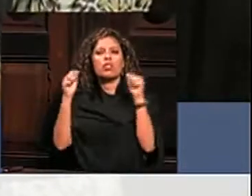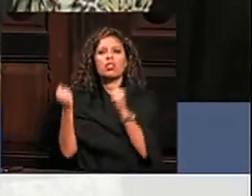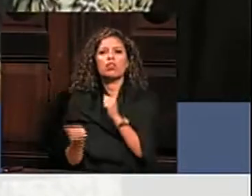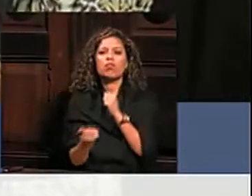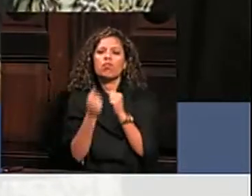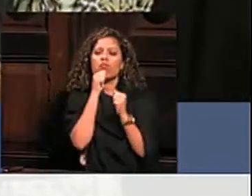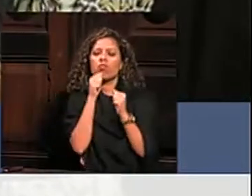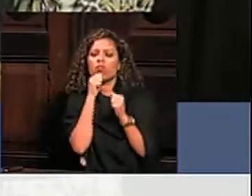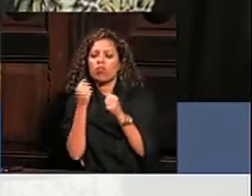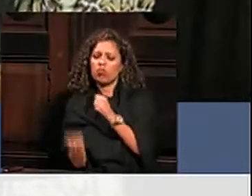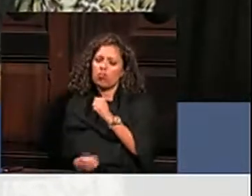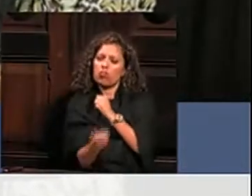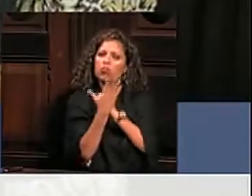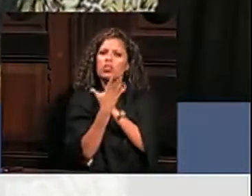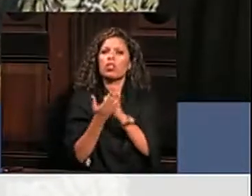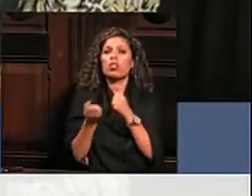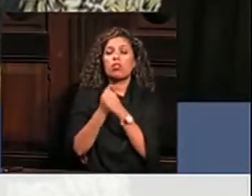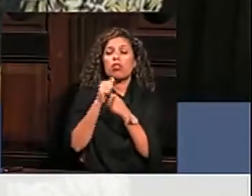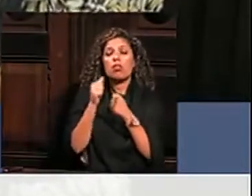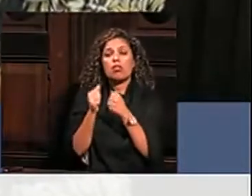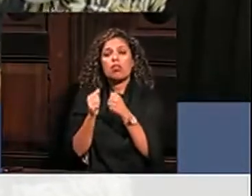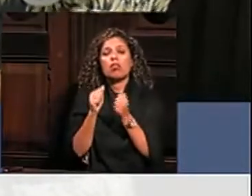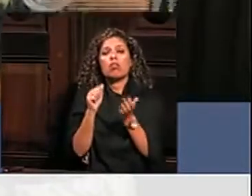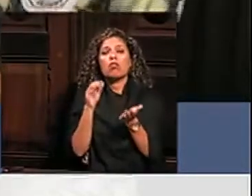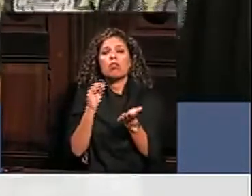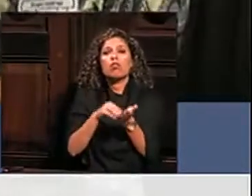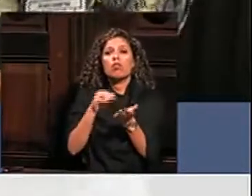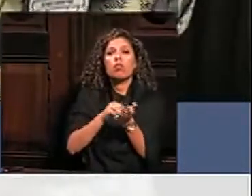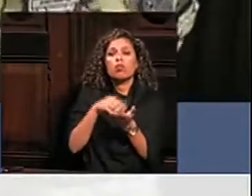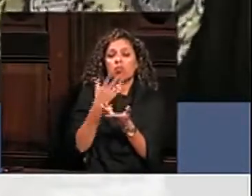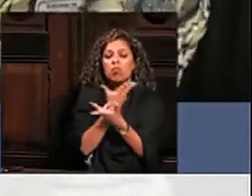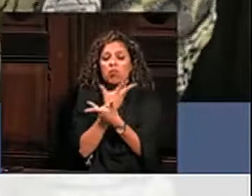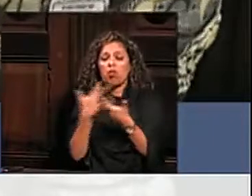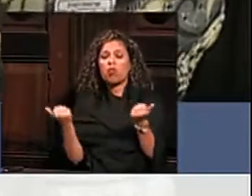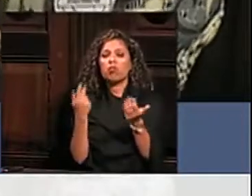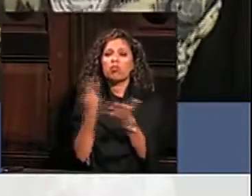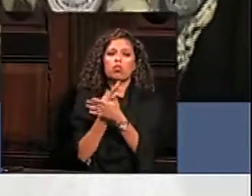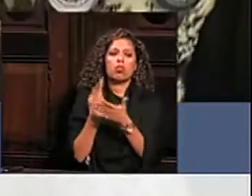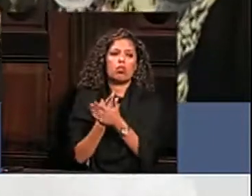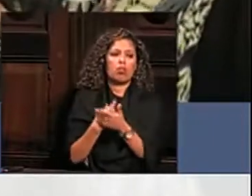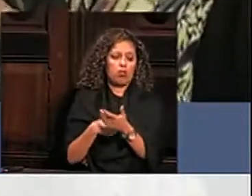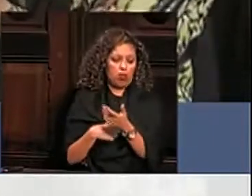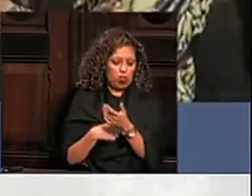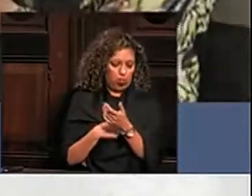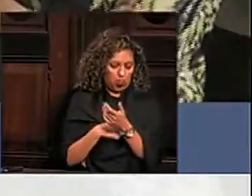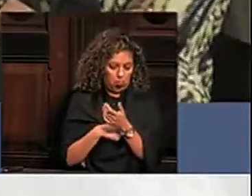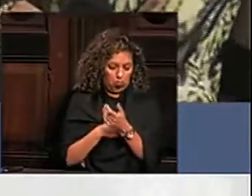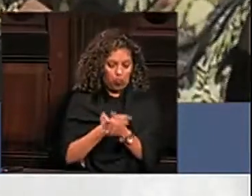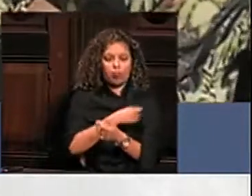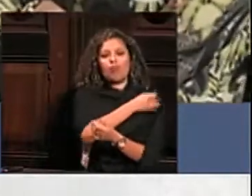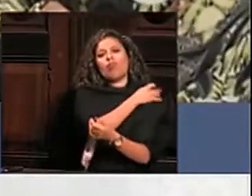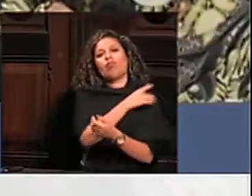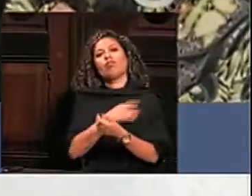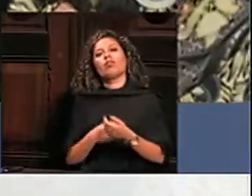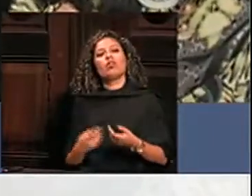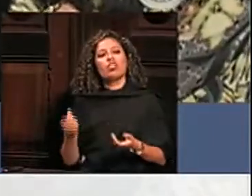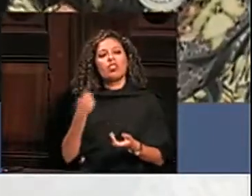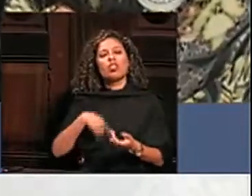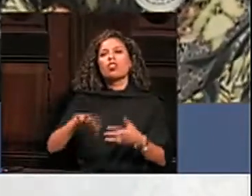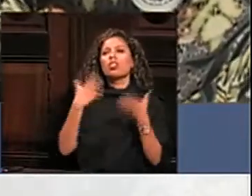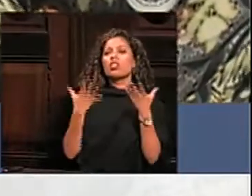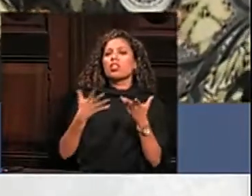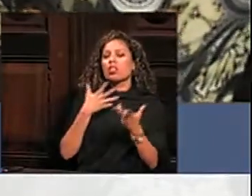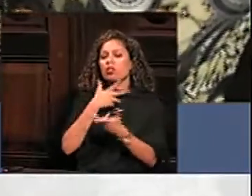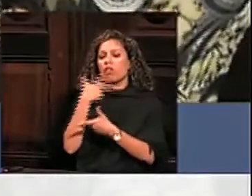sem superfaturamento, sem descumprir os artigos da Constituição que garantem dinheiros para a